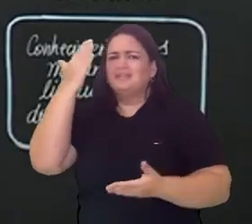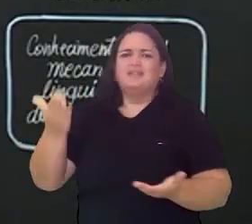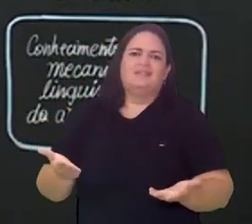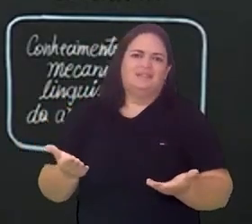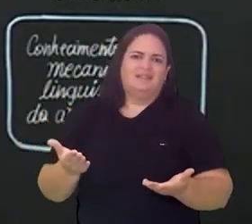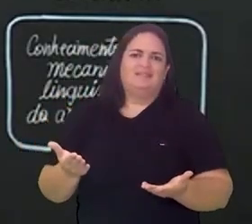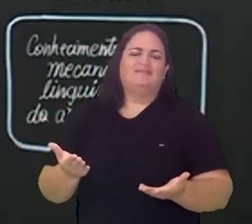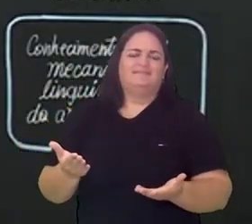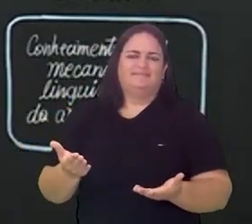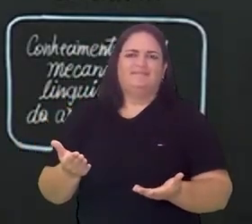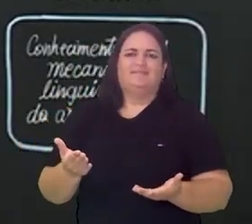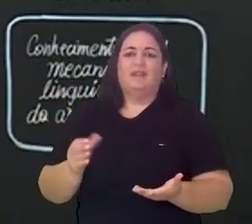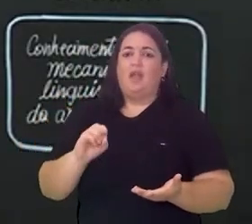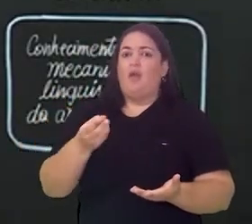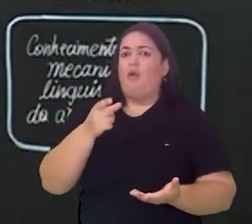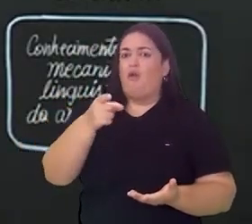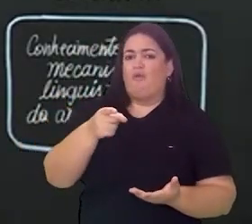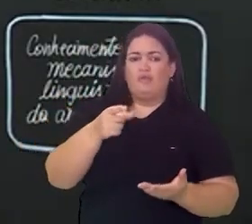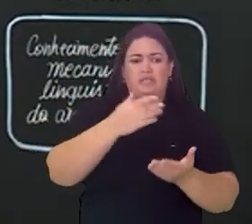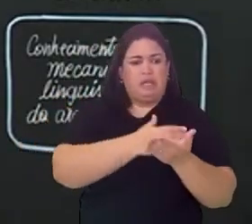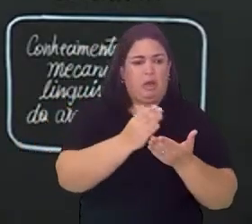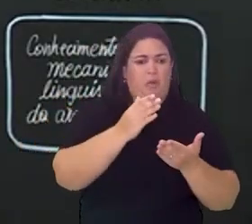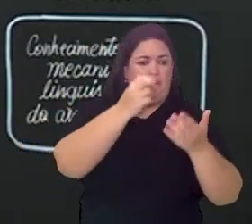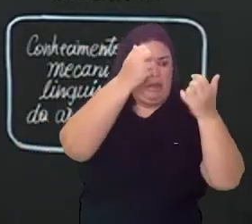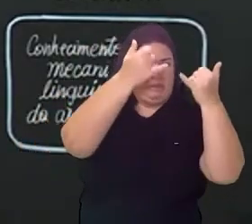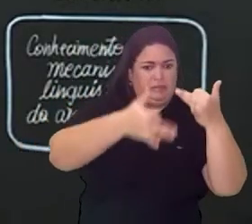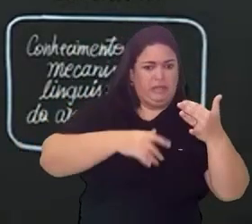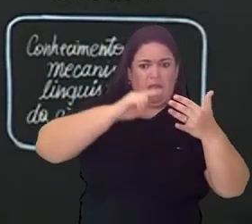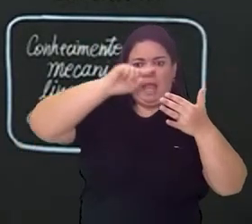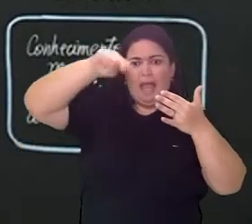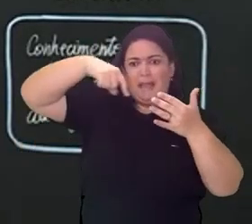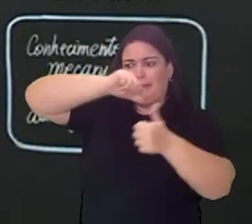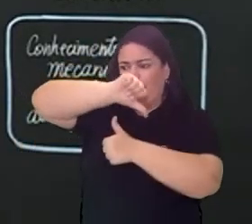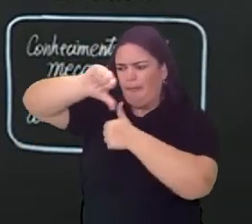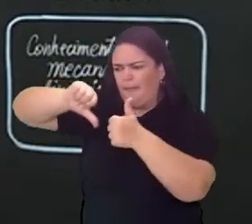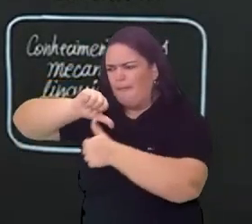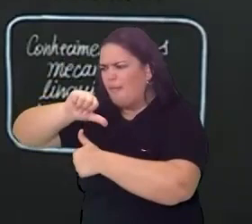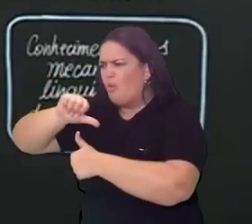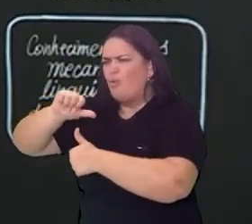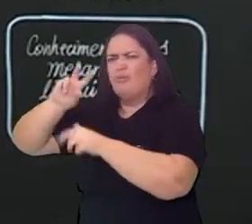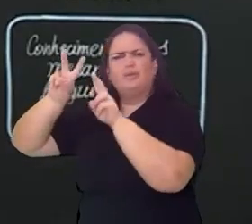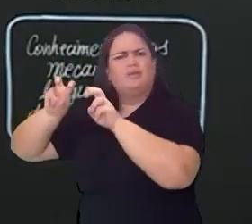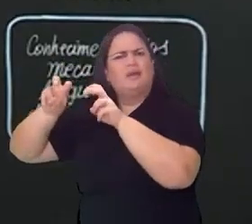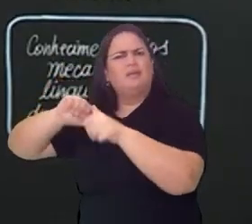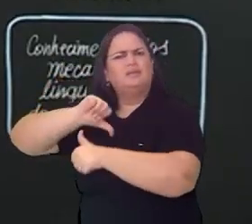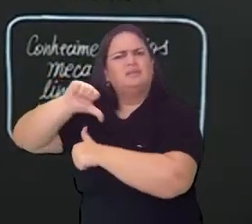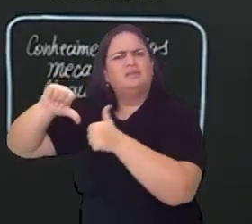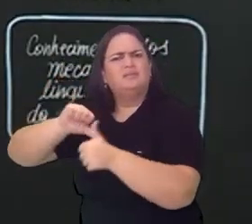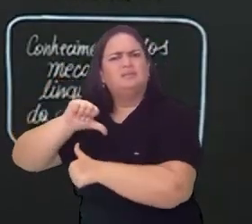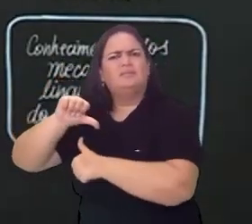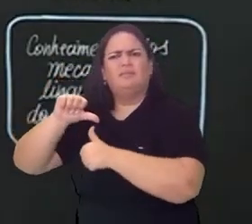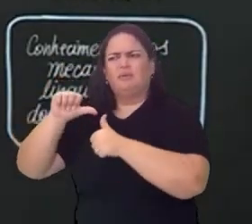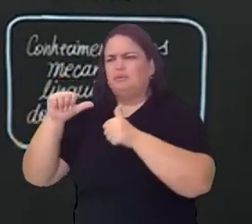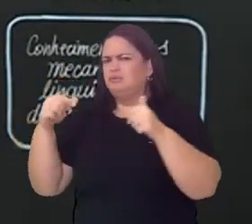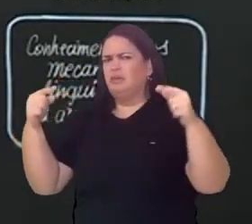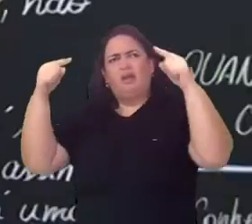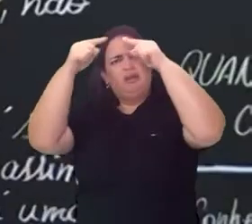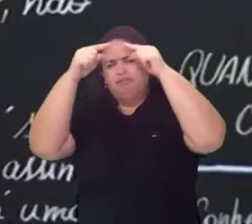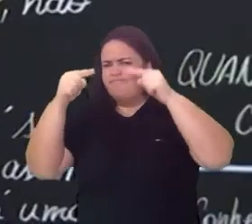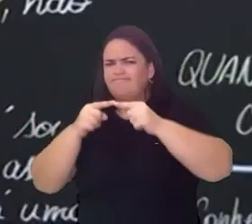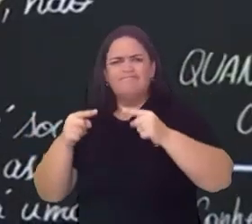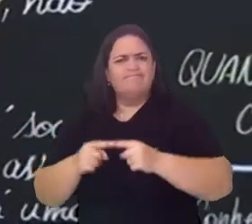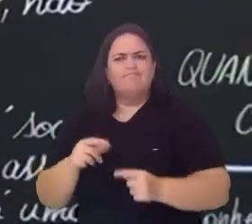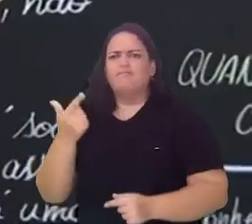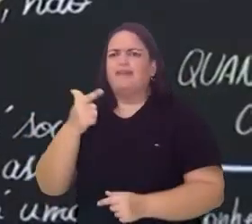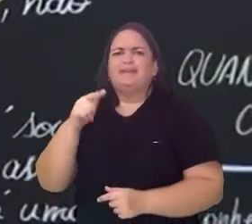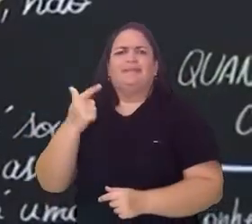você está dizendo, ou você diz uma coisa e depois se contradiz, ou seja, há uma incoerência, há uma incompatibilidade de informações e de ideias. Por